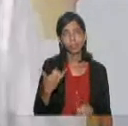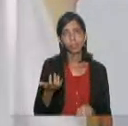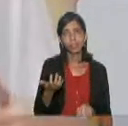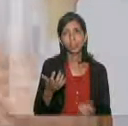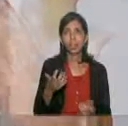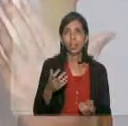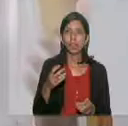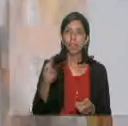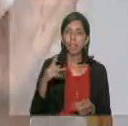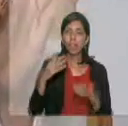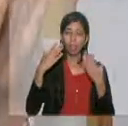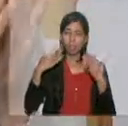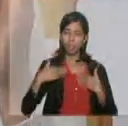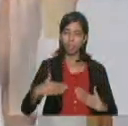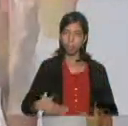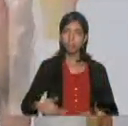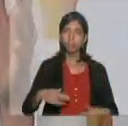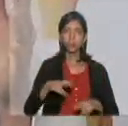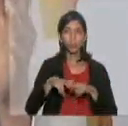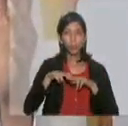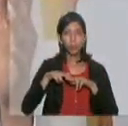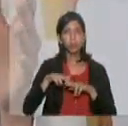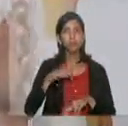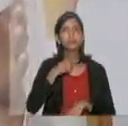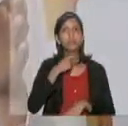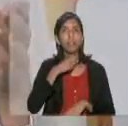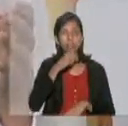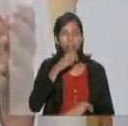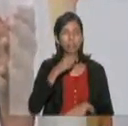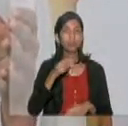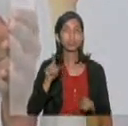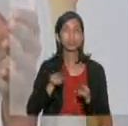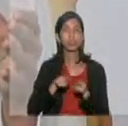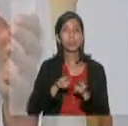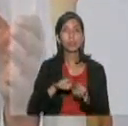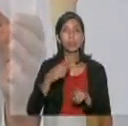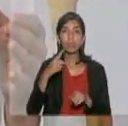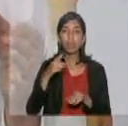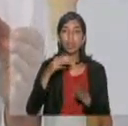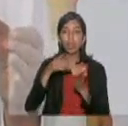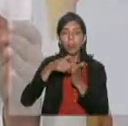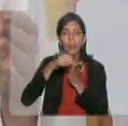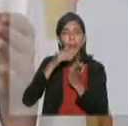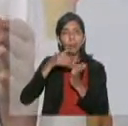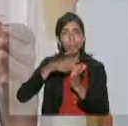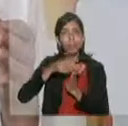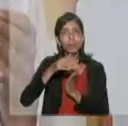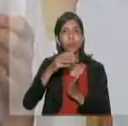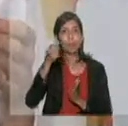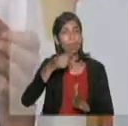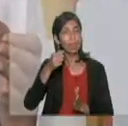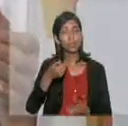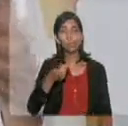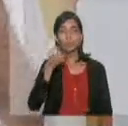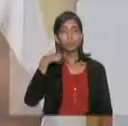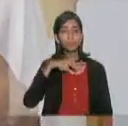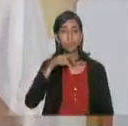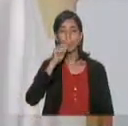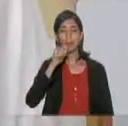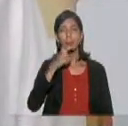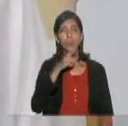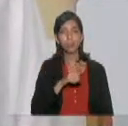alimento, como é que a gente fica sabendo isso? Então, a quantidade, de uma maneira geral, a quantidade que a criança come é ela que